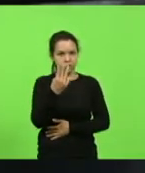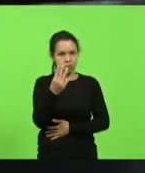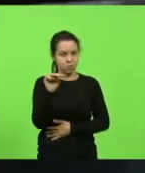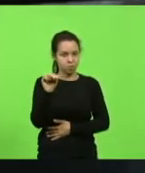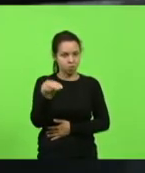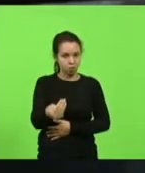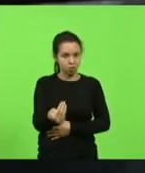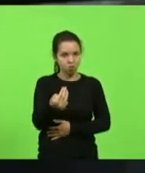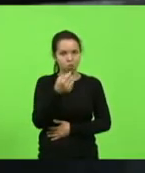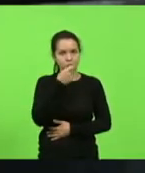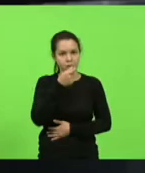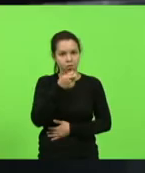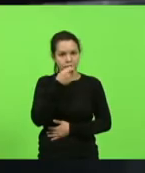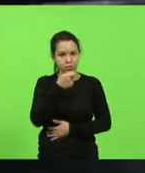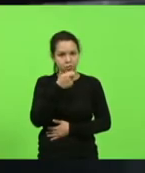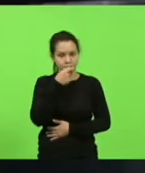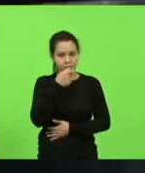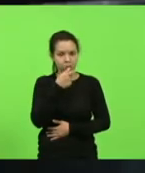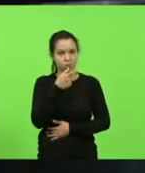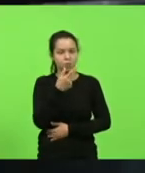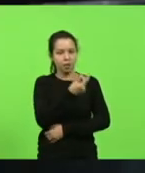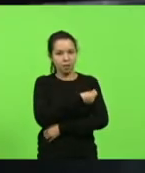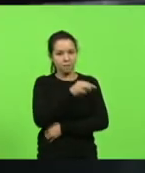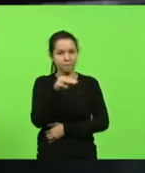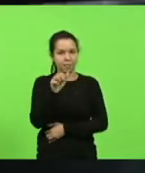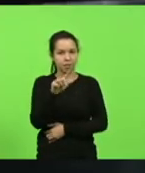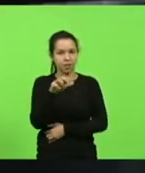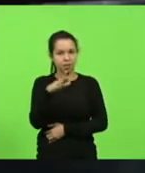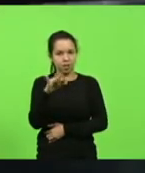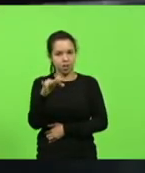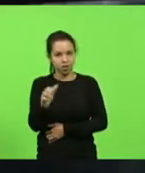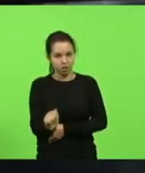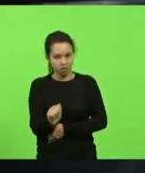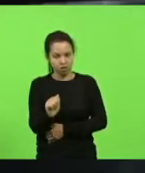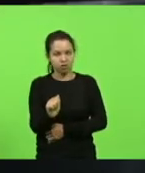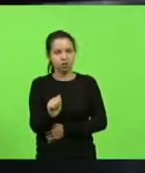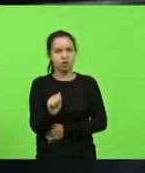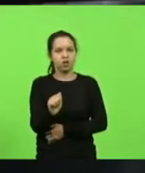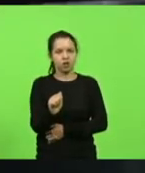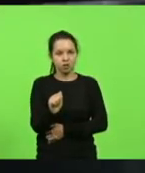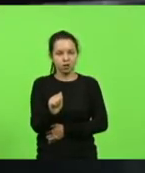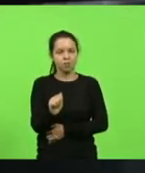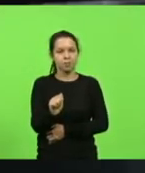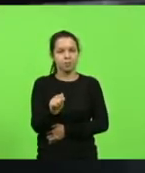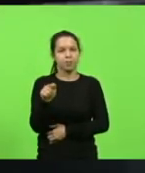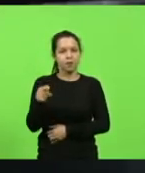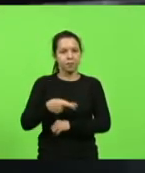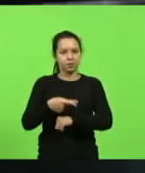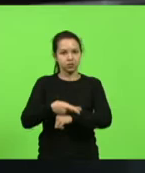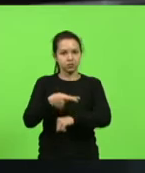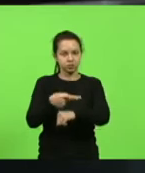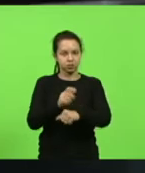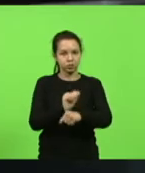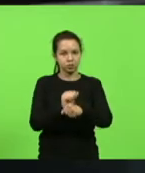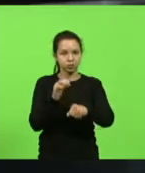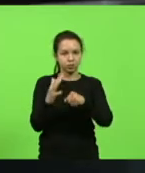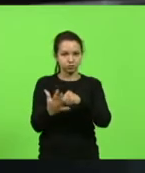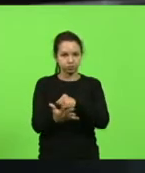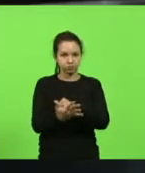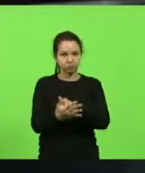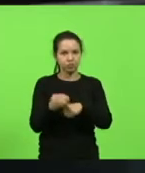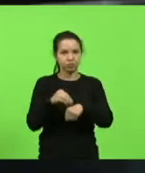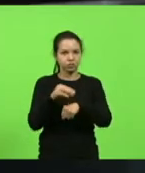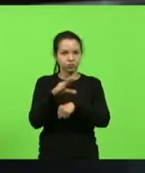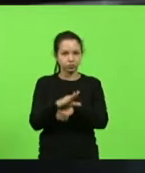malária enviados pelos Estados Unidos para tratamento de pacientes com Covid. Sob a sua gestão, ocorreu a